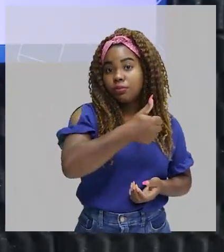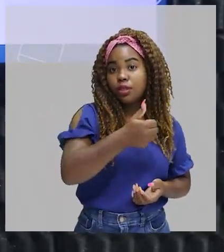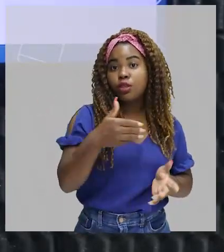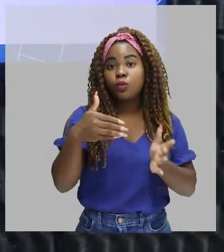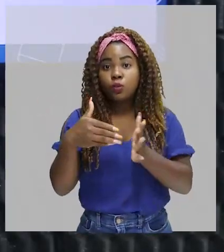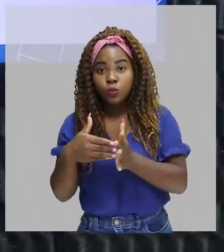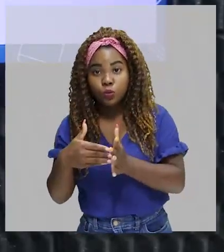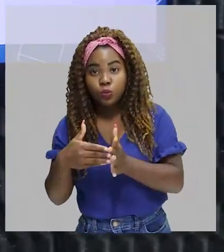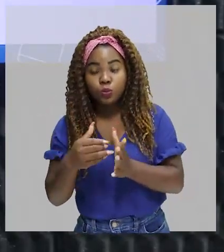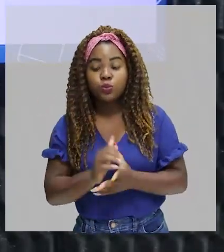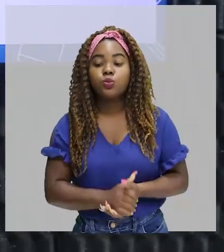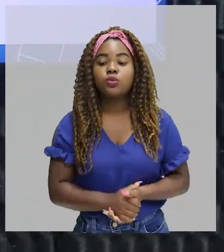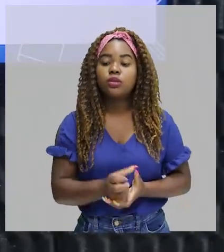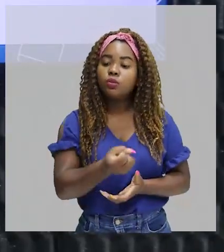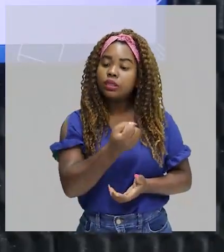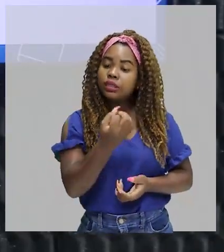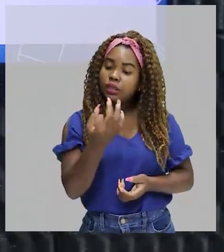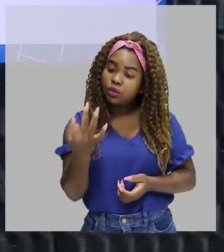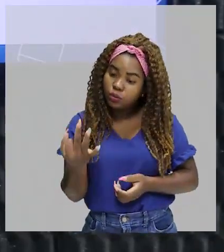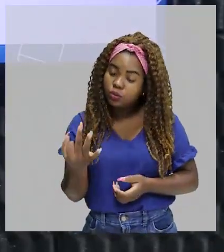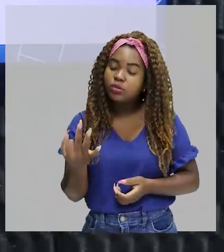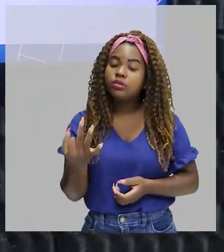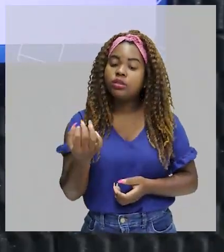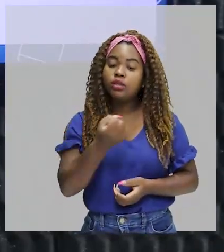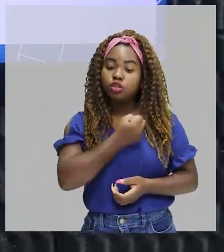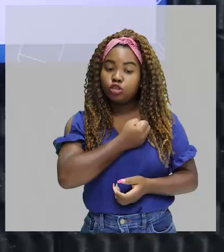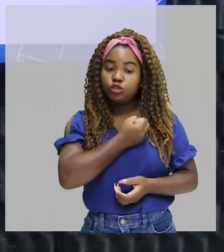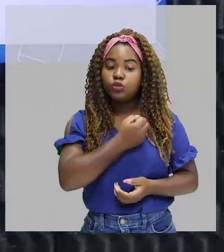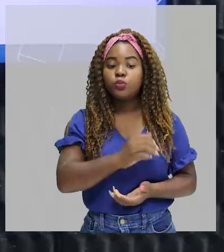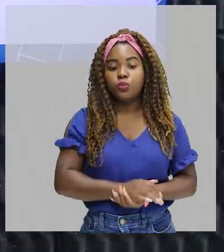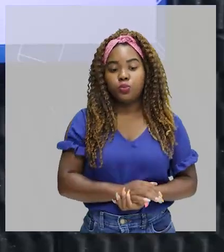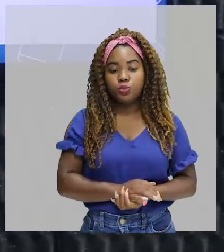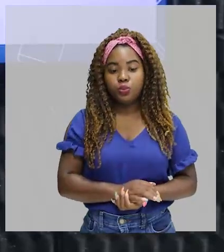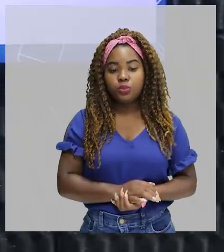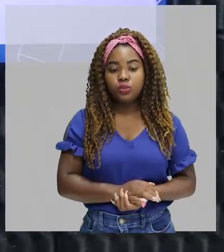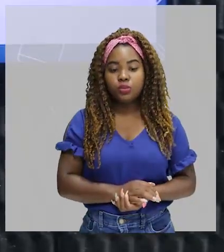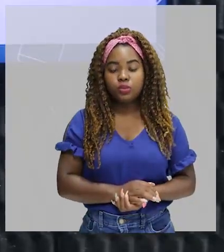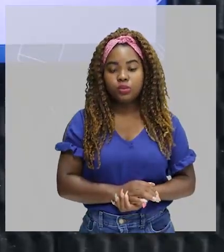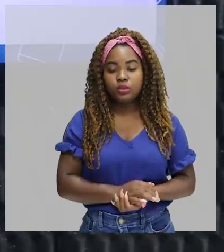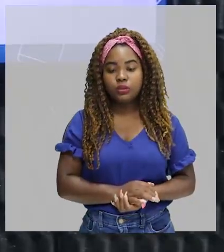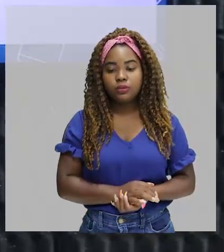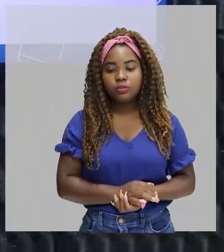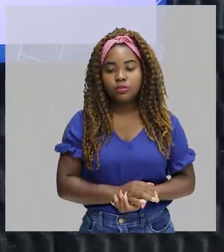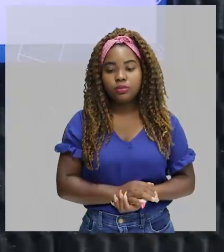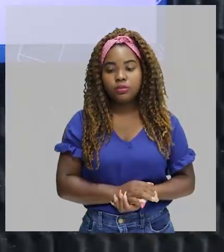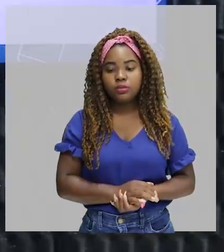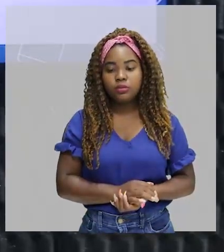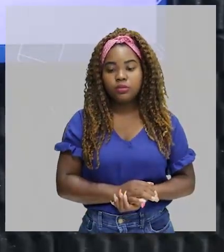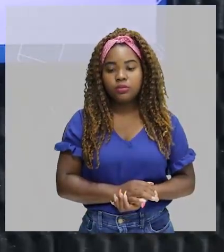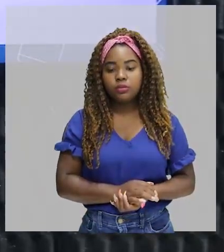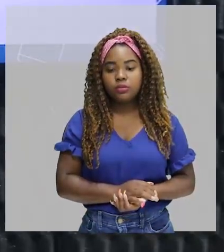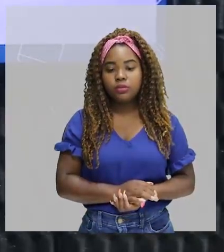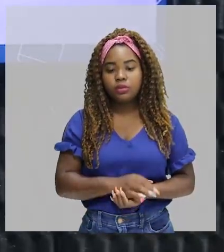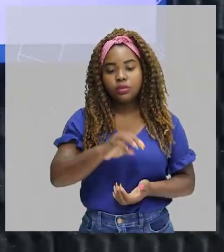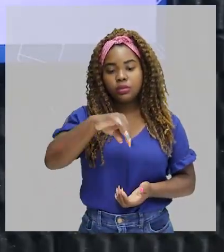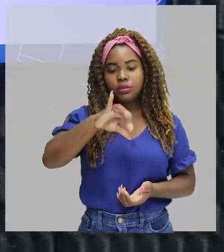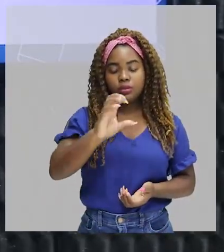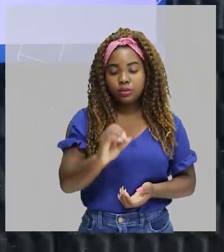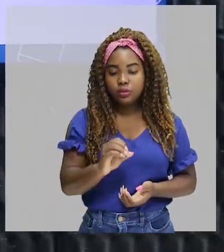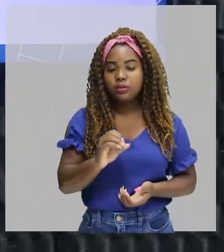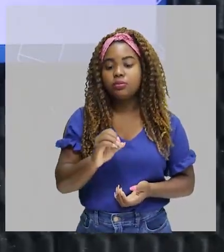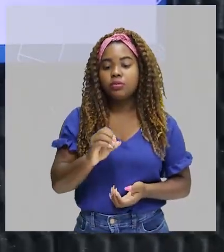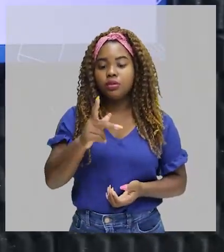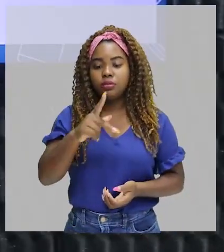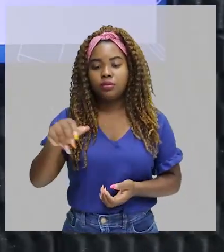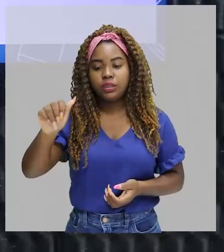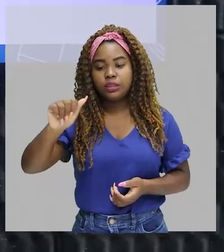bom? E isso é a quantidade de termos para mim, tá? E para eu determinar justamente esses meios nessa